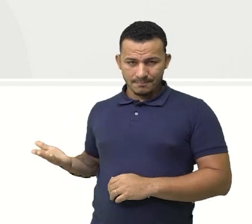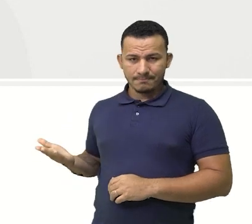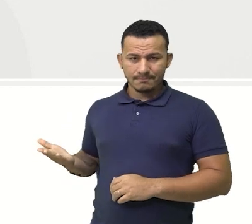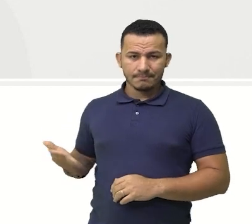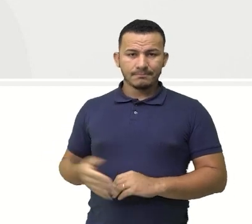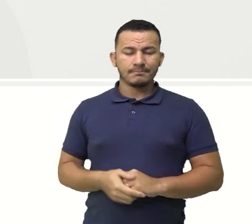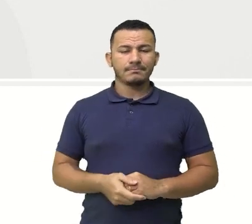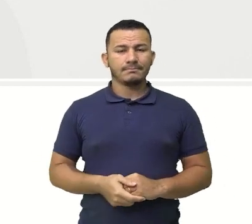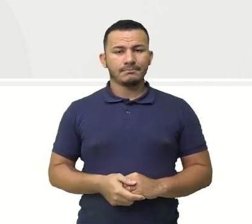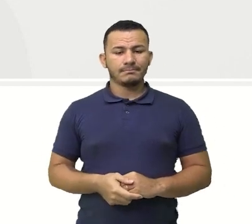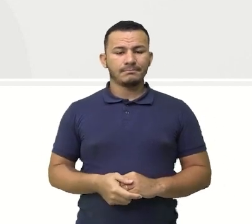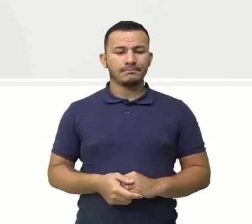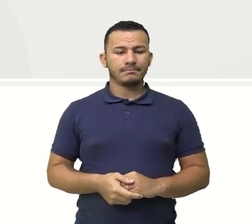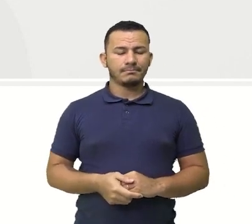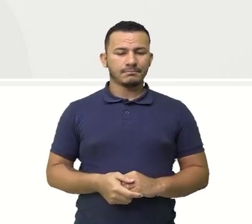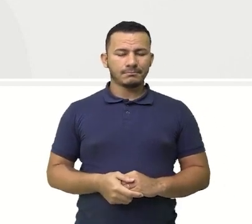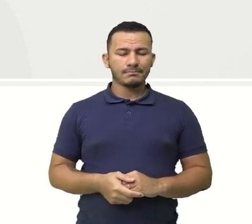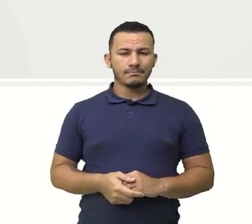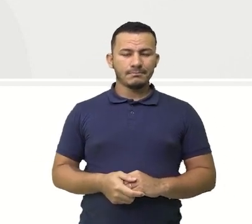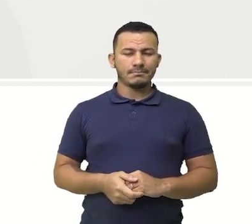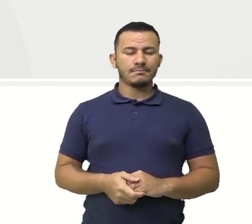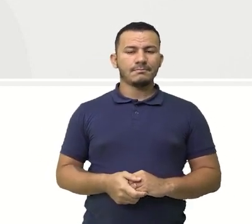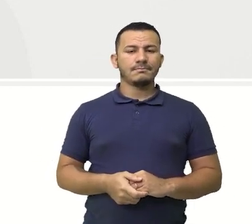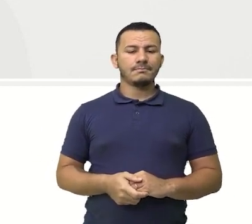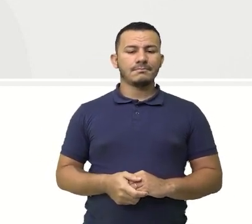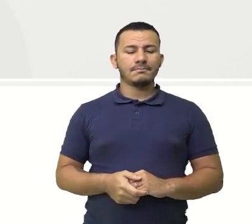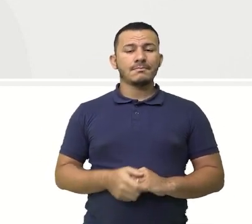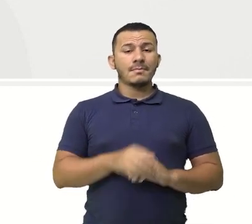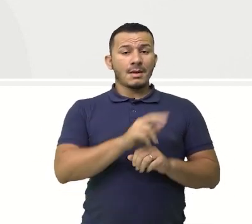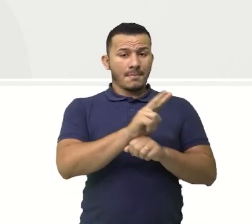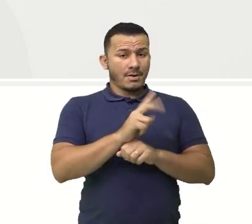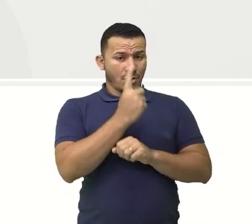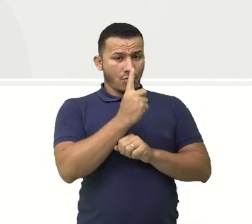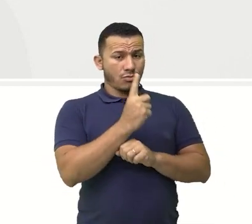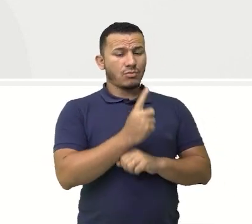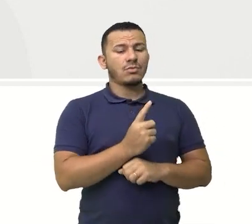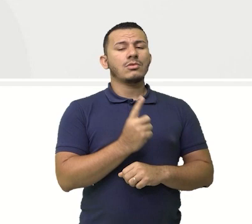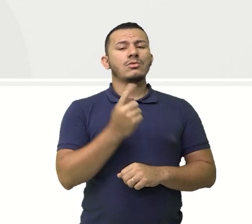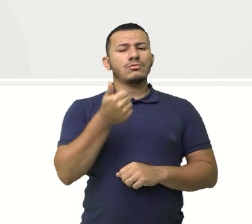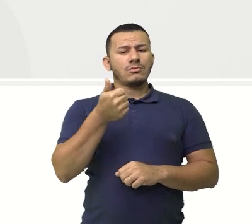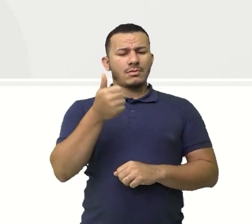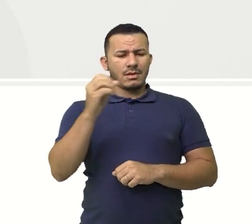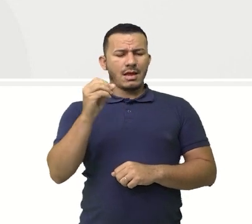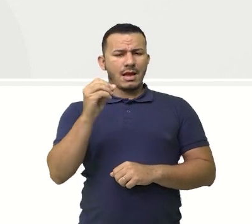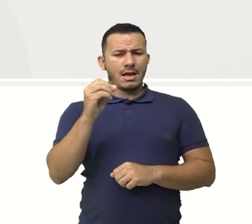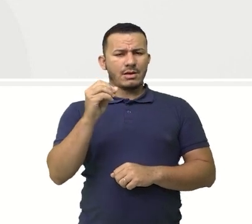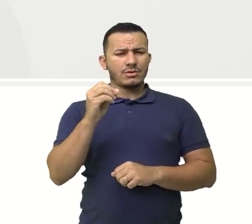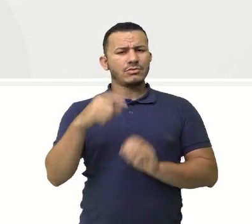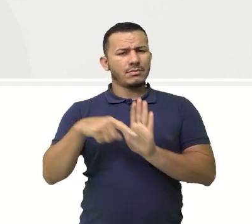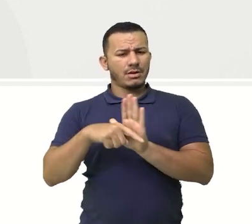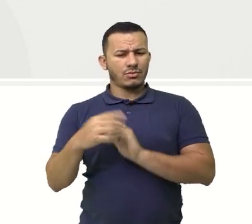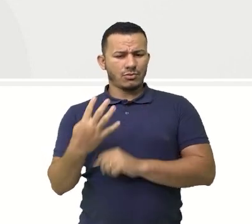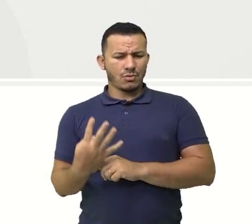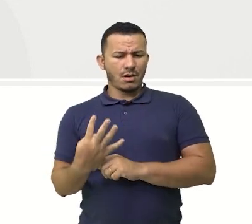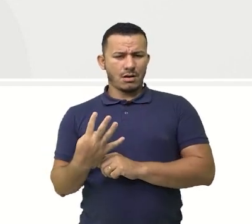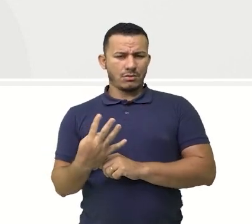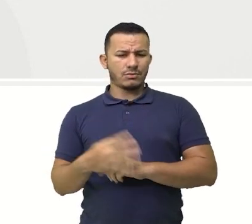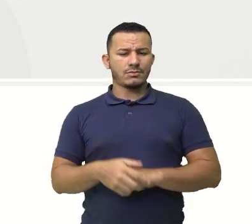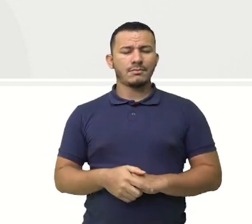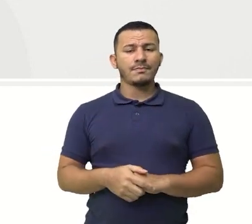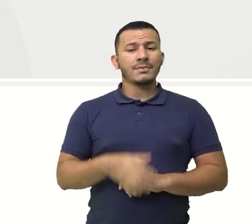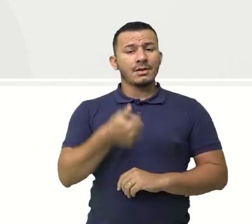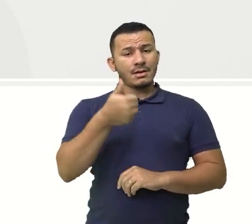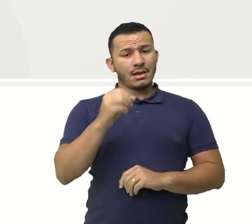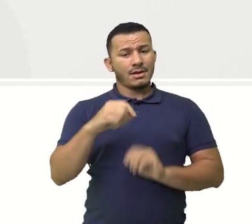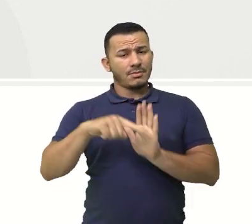624. 0, vou tirar 4, não dá. Empresta do 6, aqui vai ficar 5, aqui vai ficar 10, 10